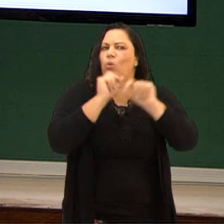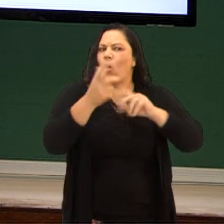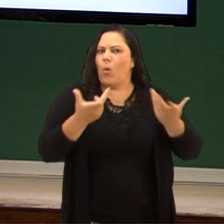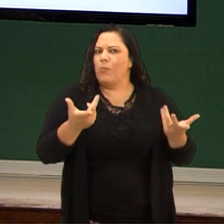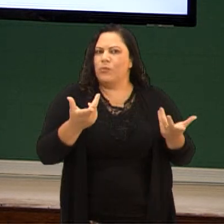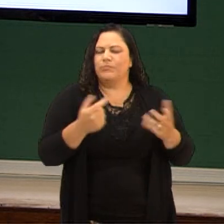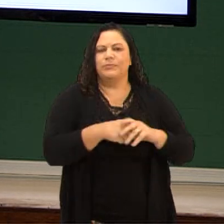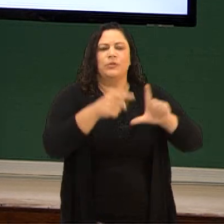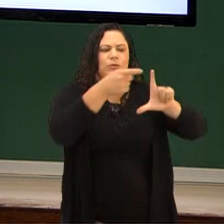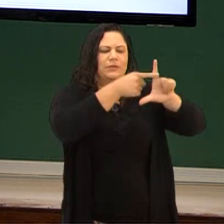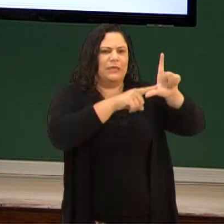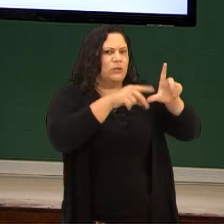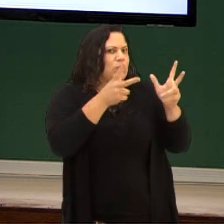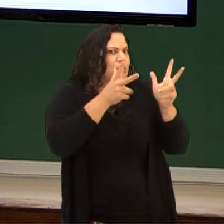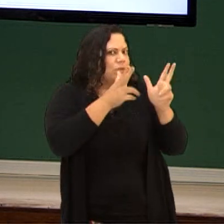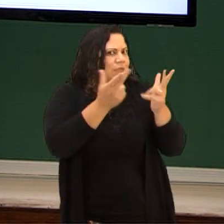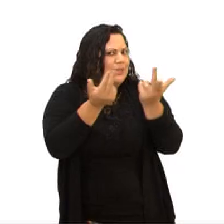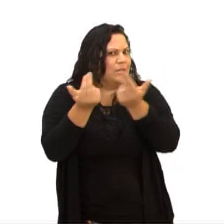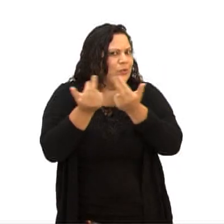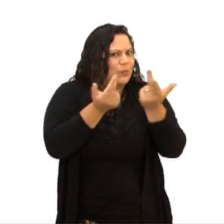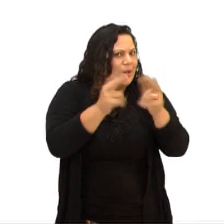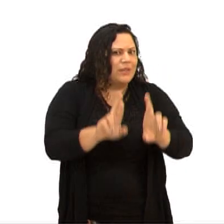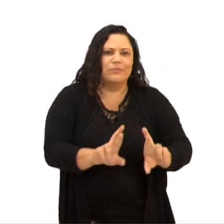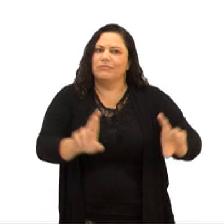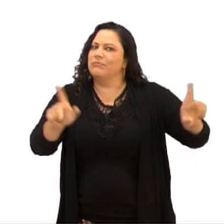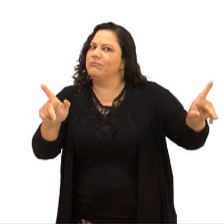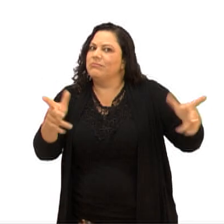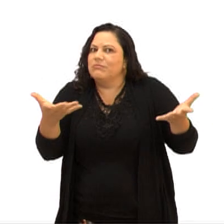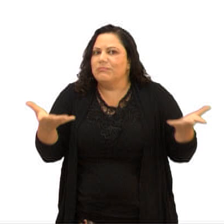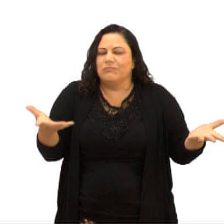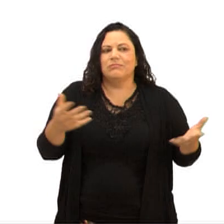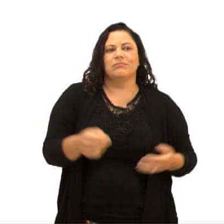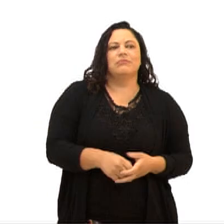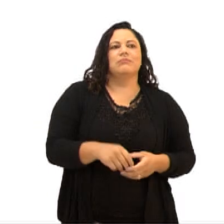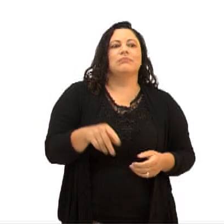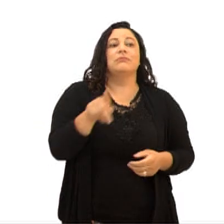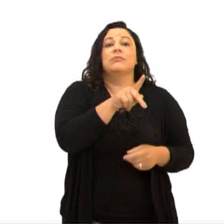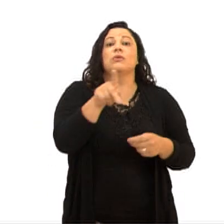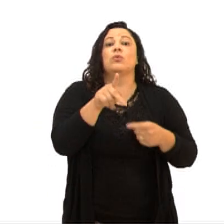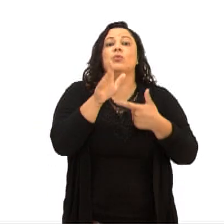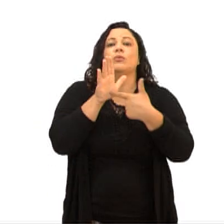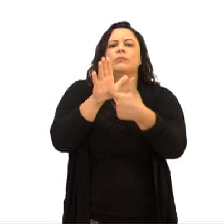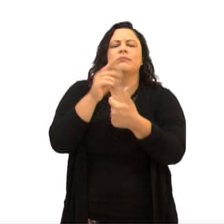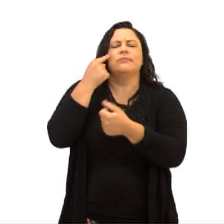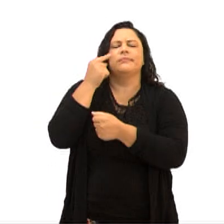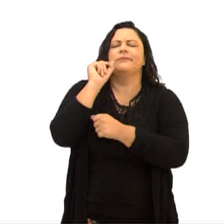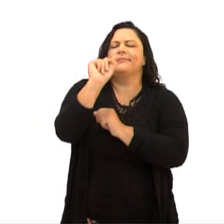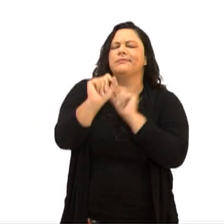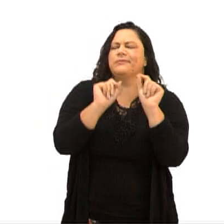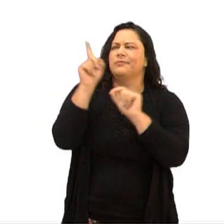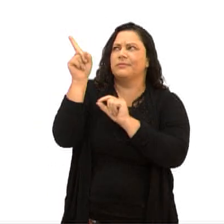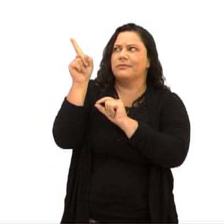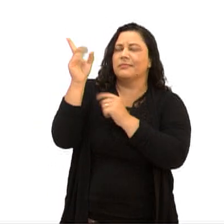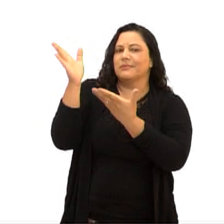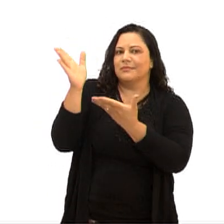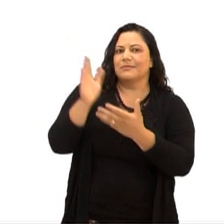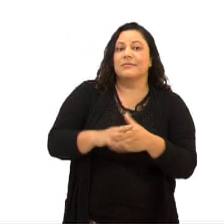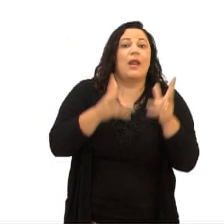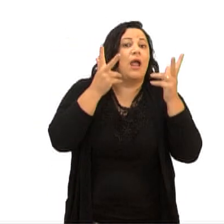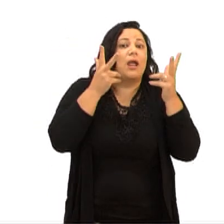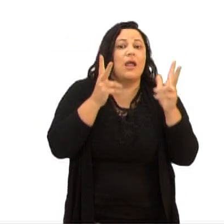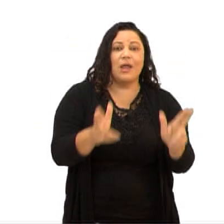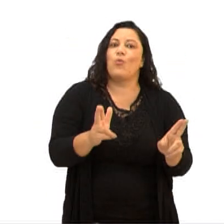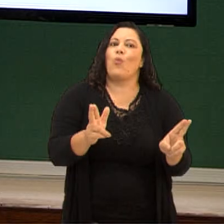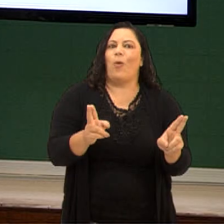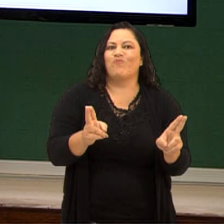são iguais ou são diferentes? Vamos lá. Olha o que a professora colocou ali, que eles são iguais. Por quê? Eu vou girar